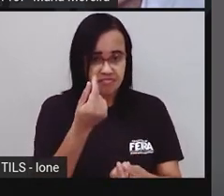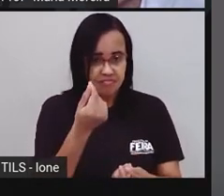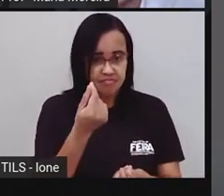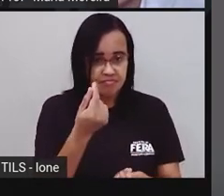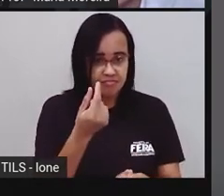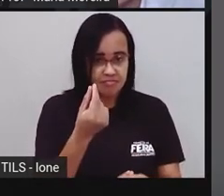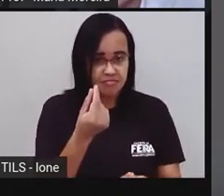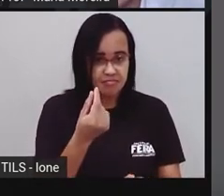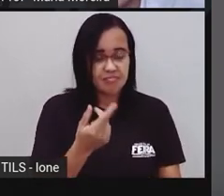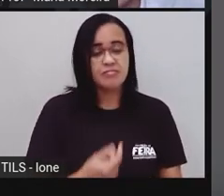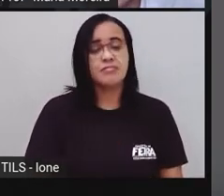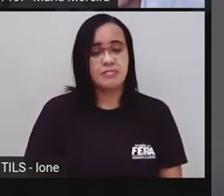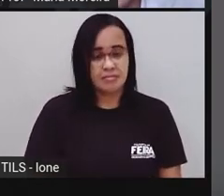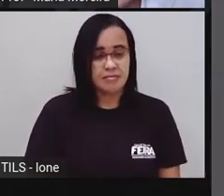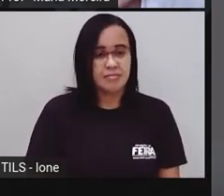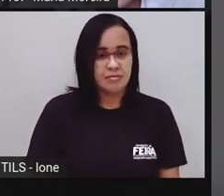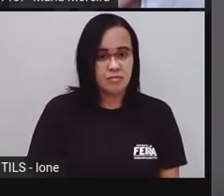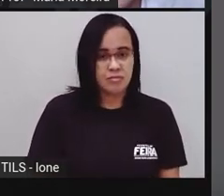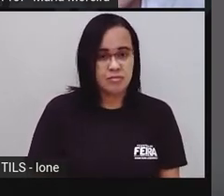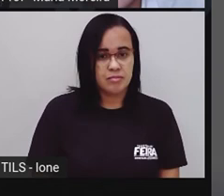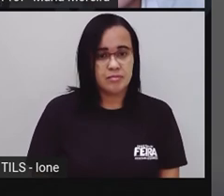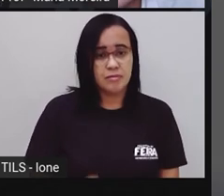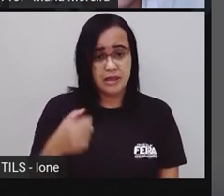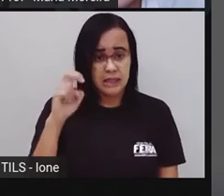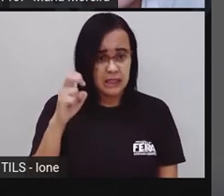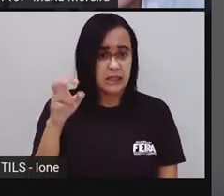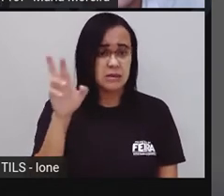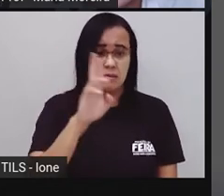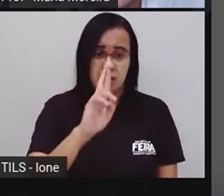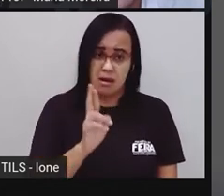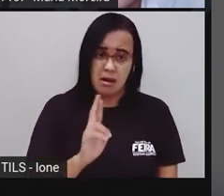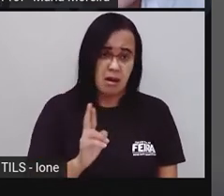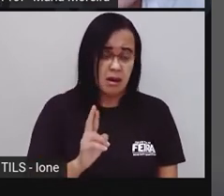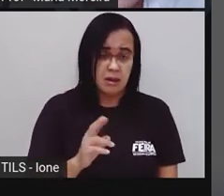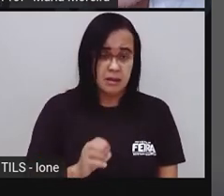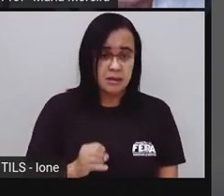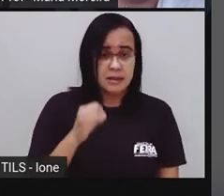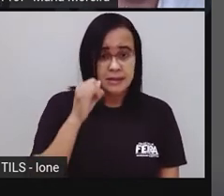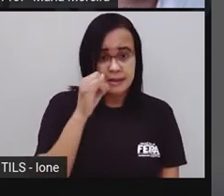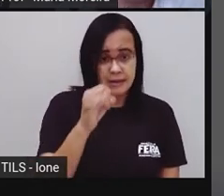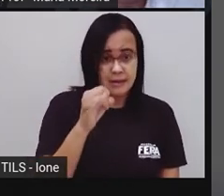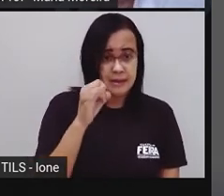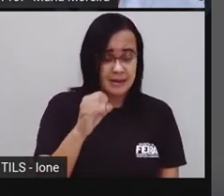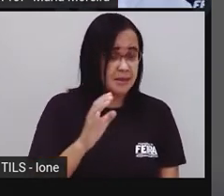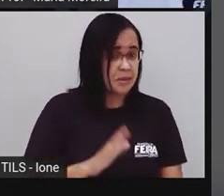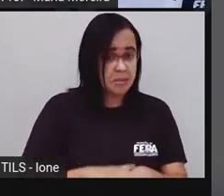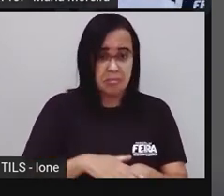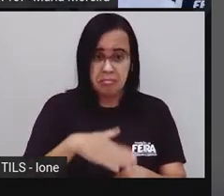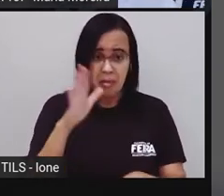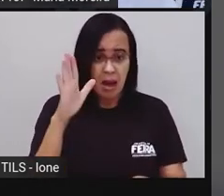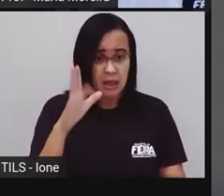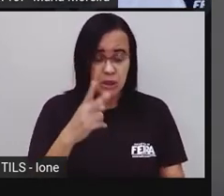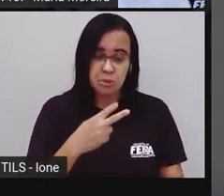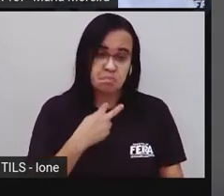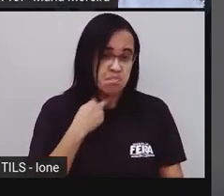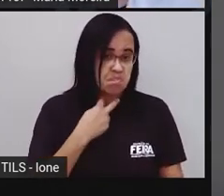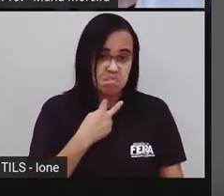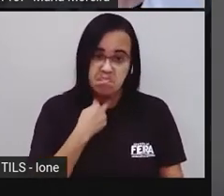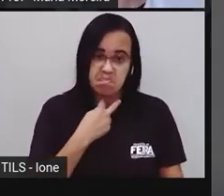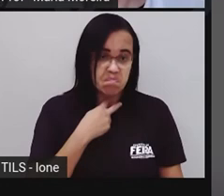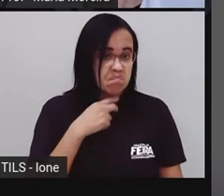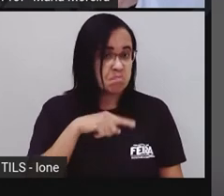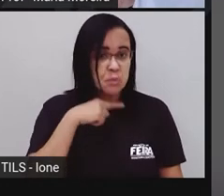ó r$ 15 se ele gastar 50 centavos a mais ele não consegue